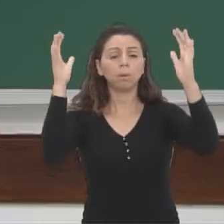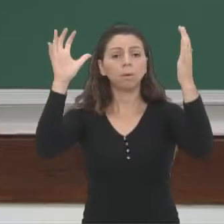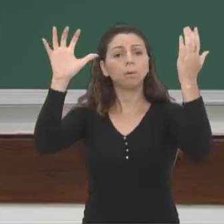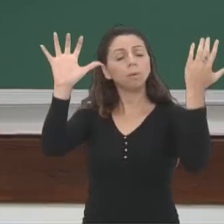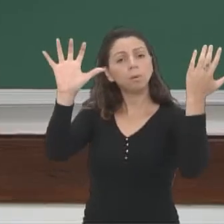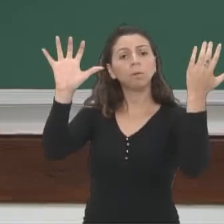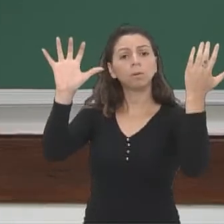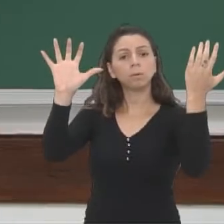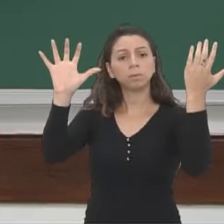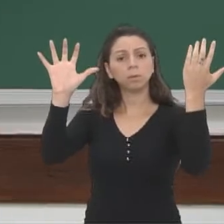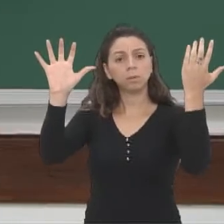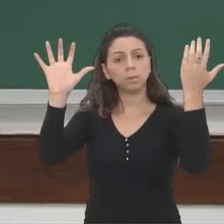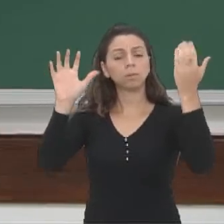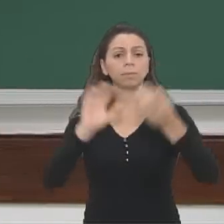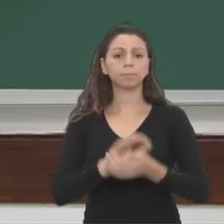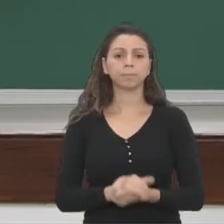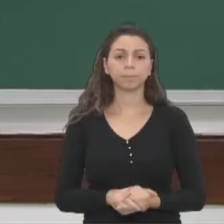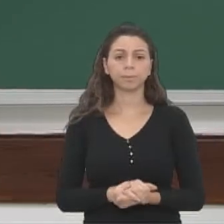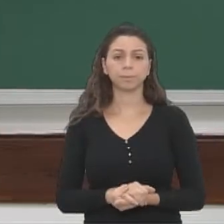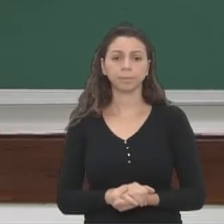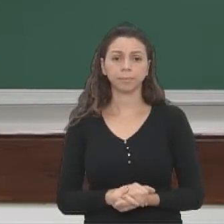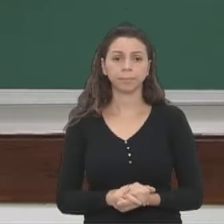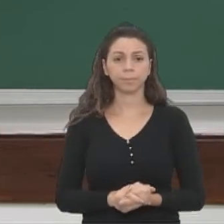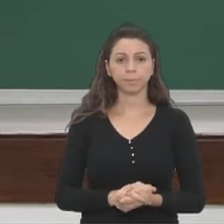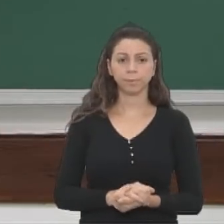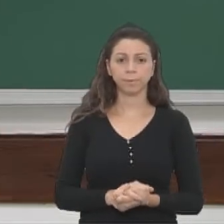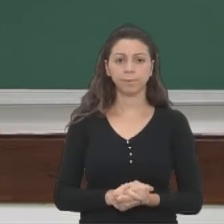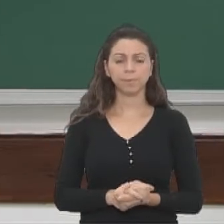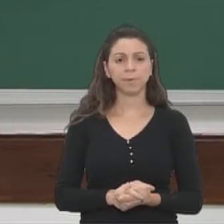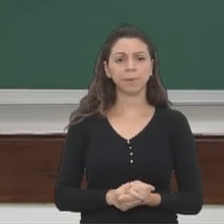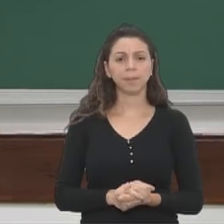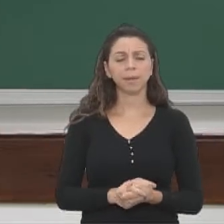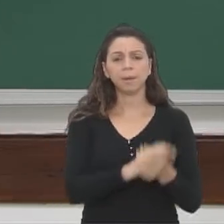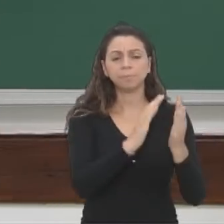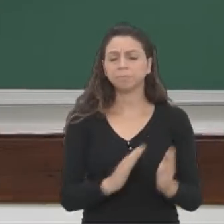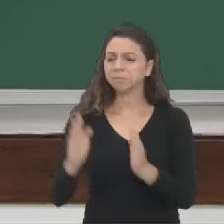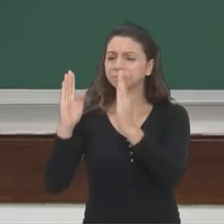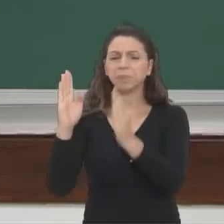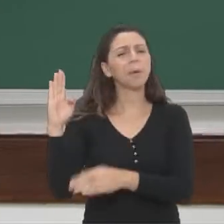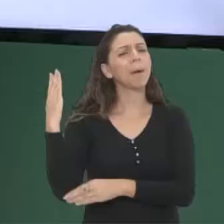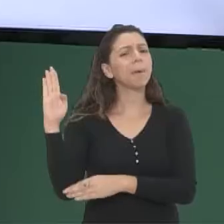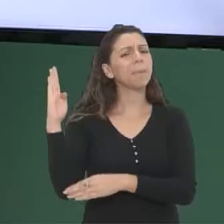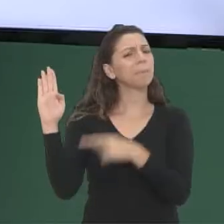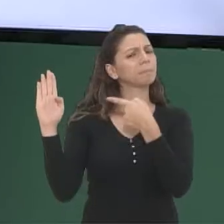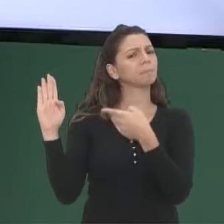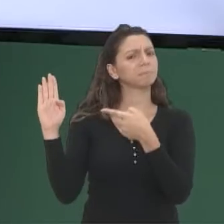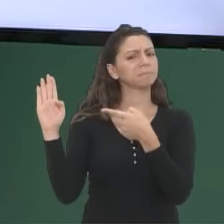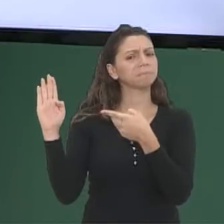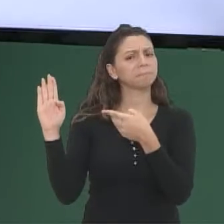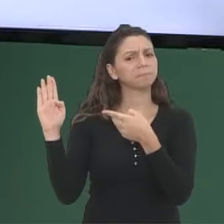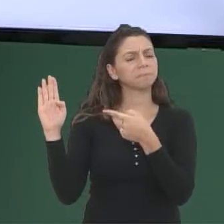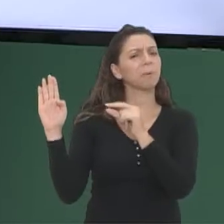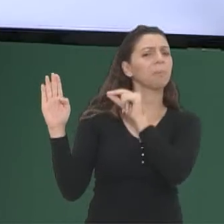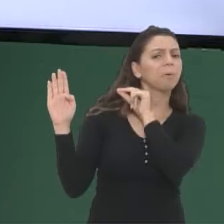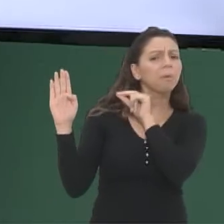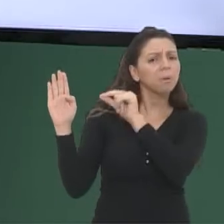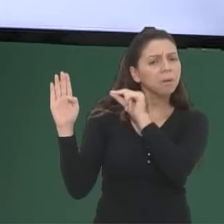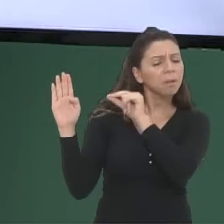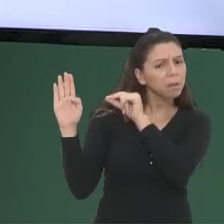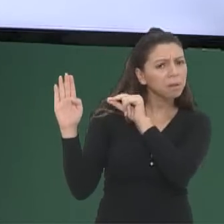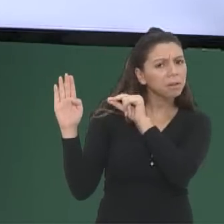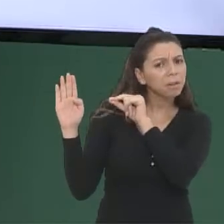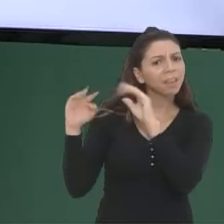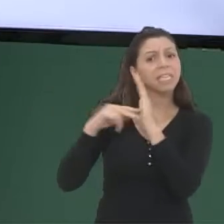onde essa rocha se encontra. Vamos na nossa sequência? E o intemperismo biológico, Fabiano? Biológico tem a ver com seres